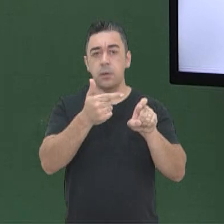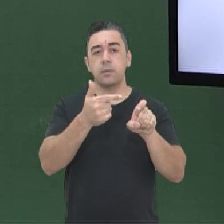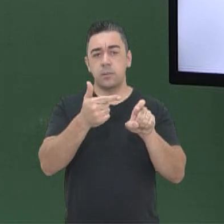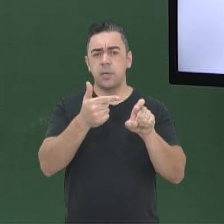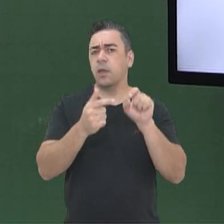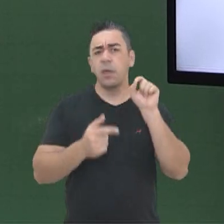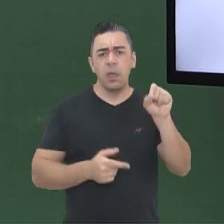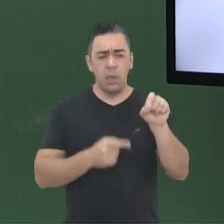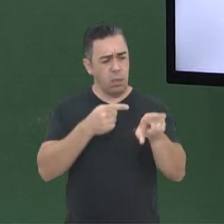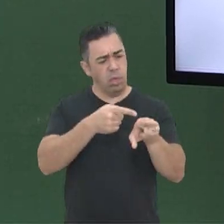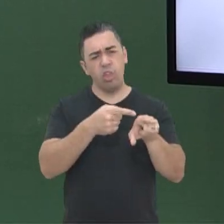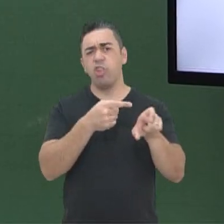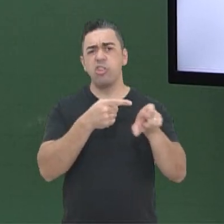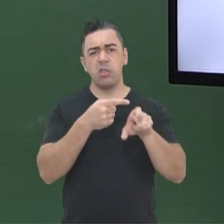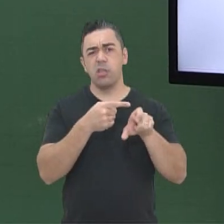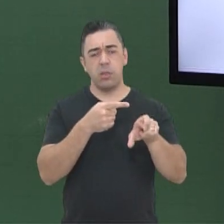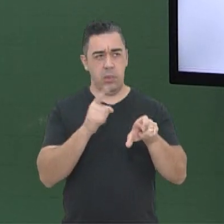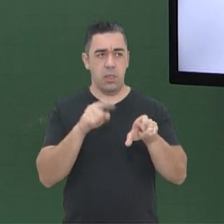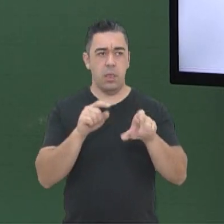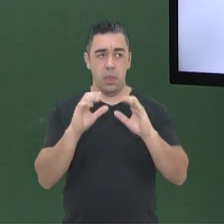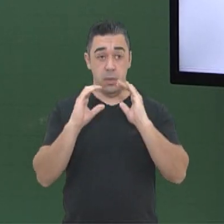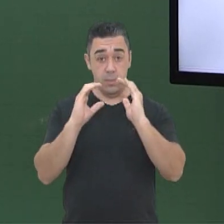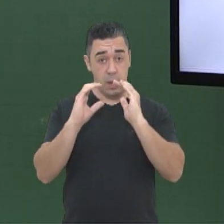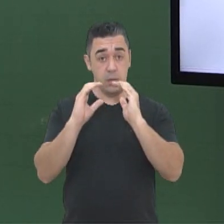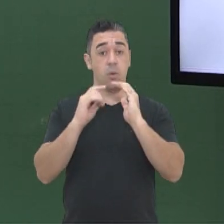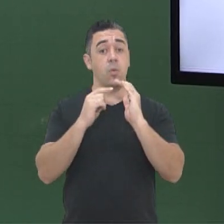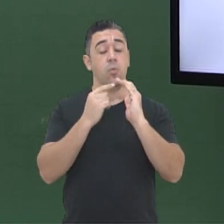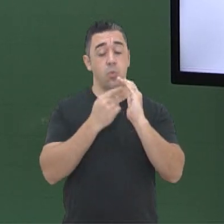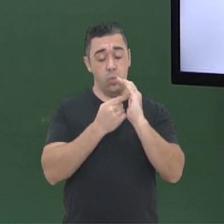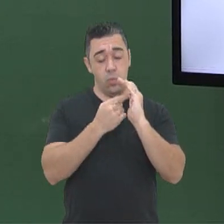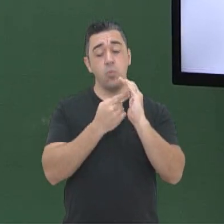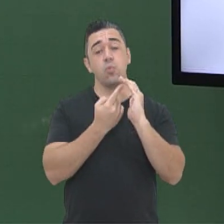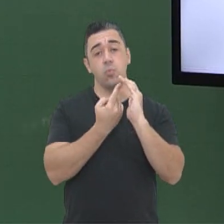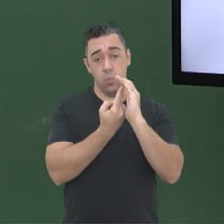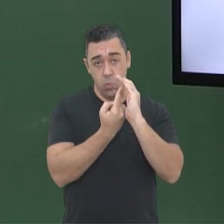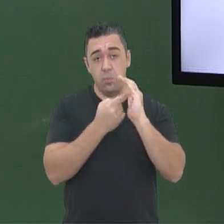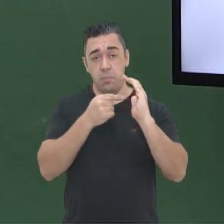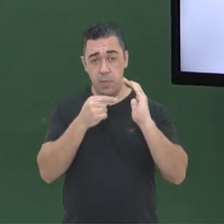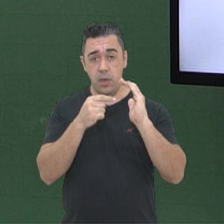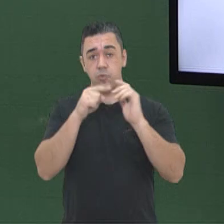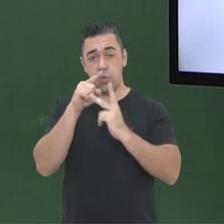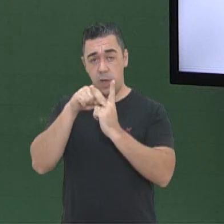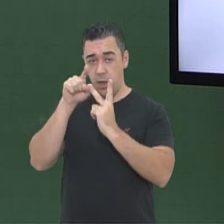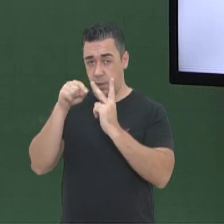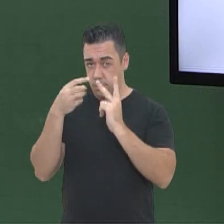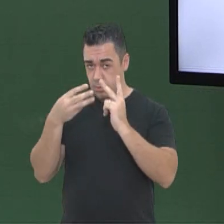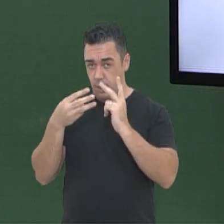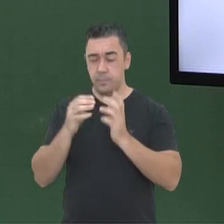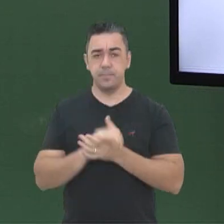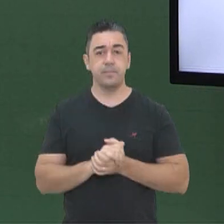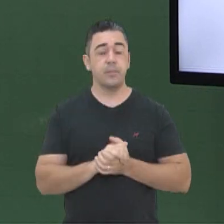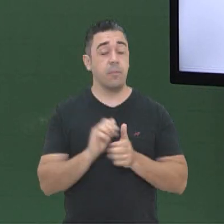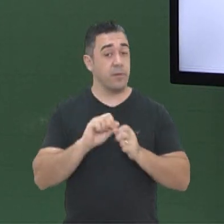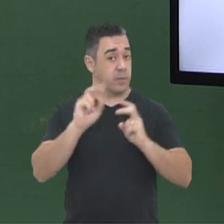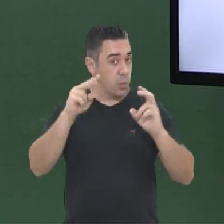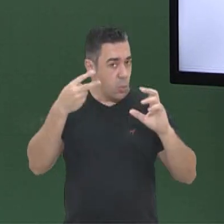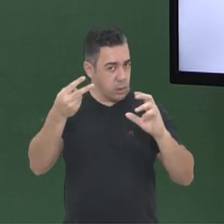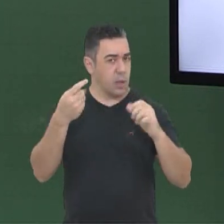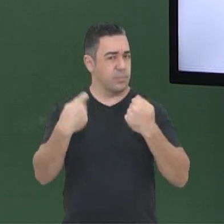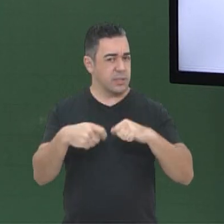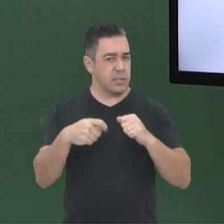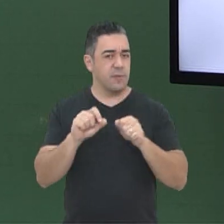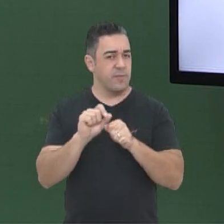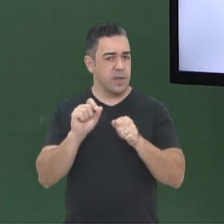Quem é x? Lembrando que x é essa expressão aqui, 1 menos raiz de 3. Para elevá-lo ao quadrado, nós necessitamos da ajuda